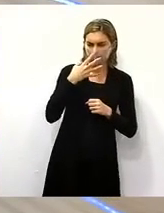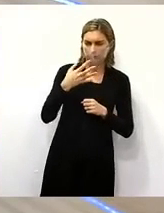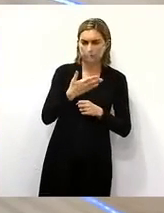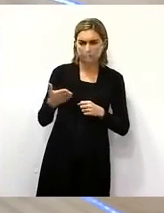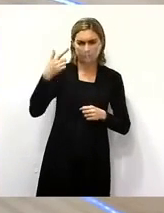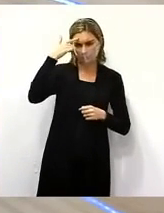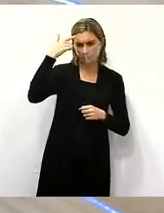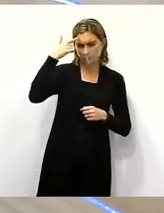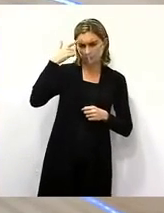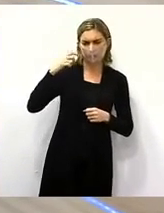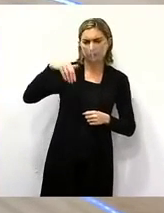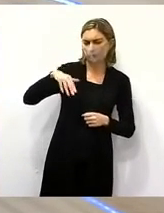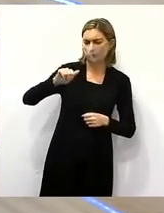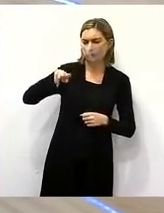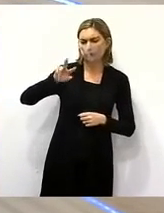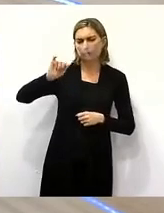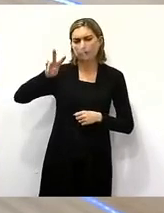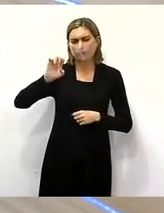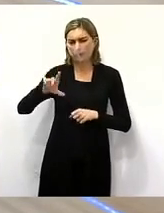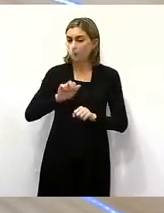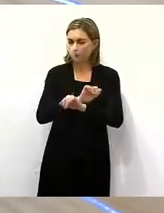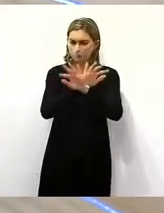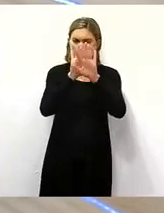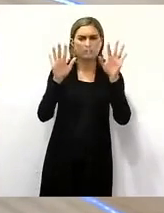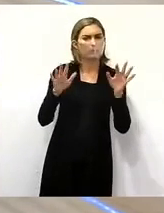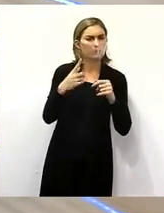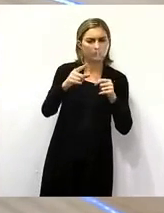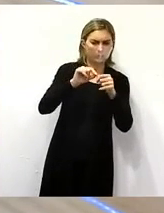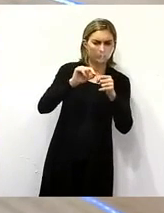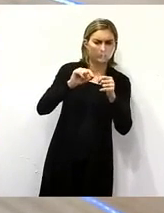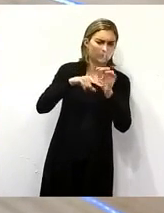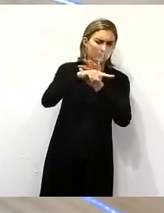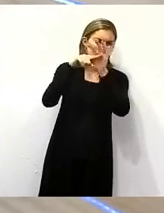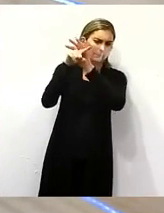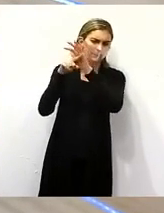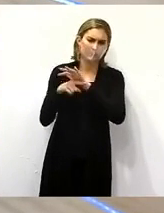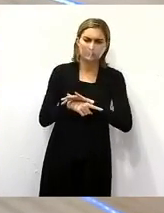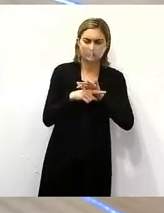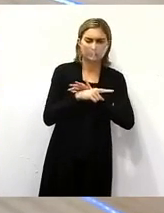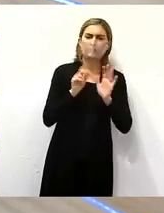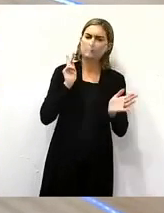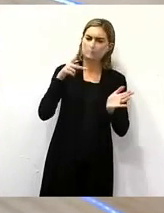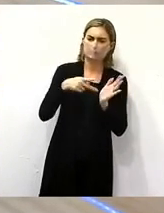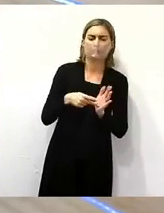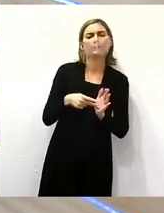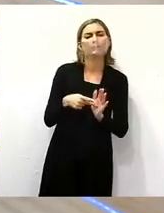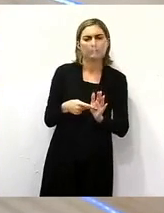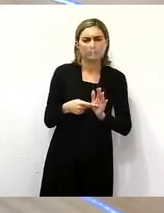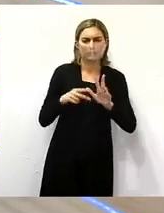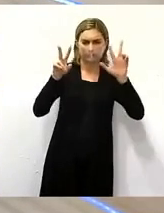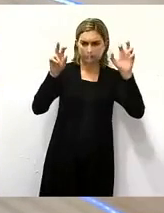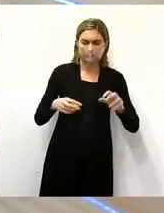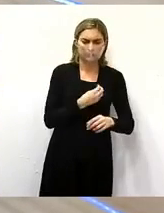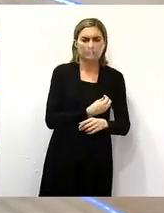que o pensador Maquiavel, é claro, ele fez uma análise realista sobre